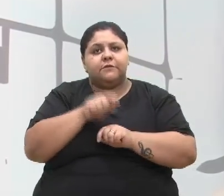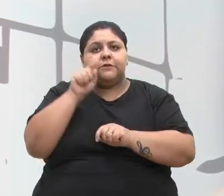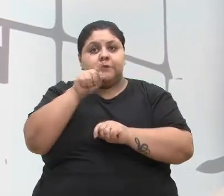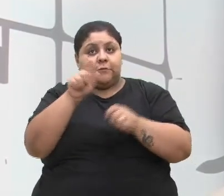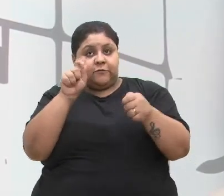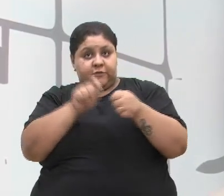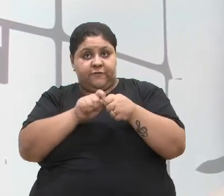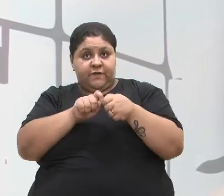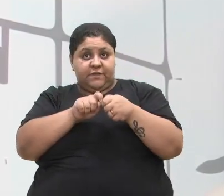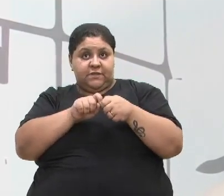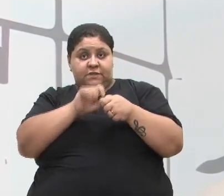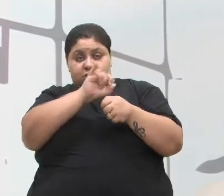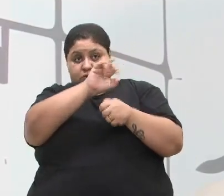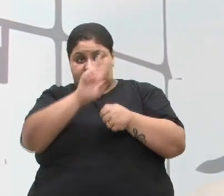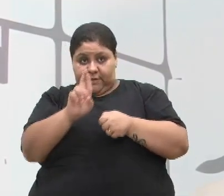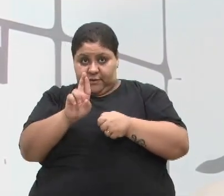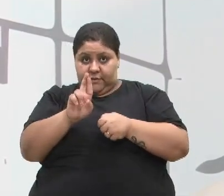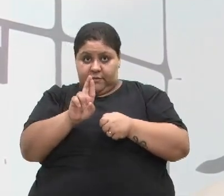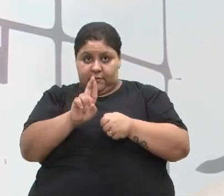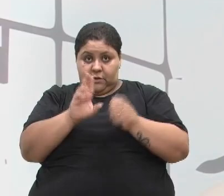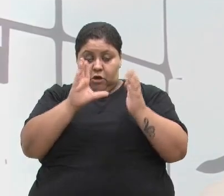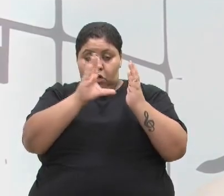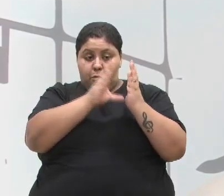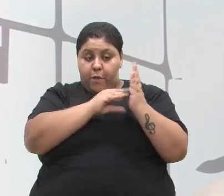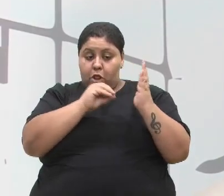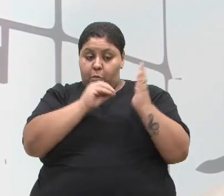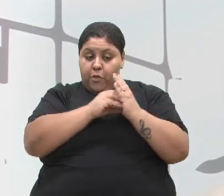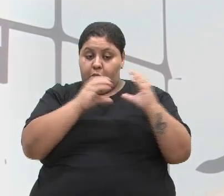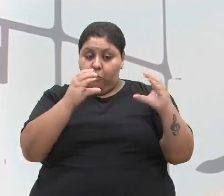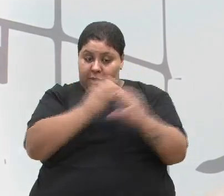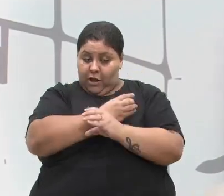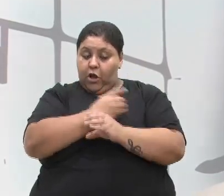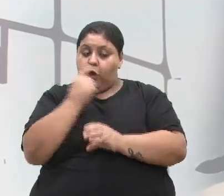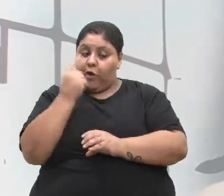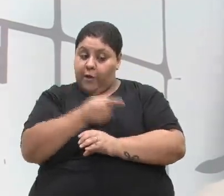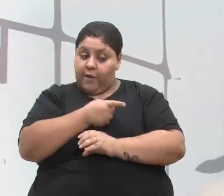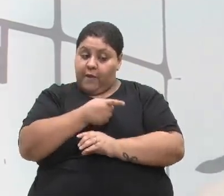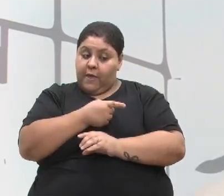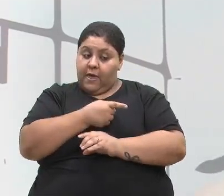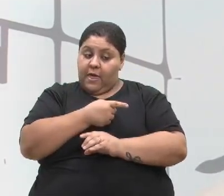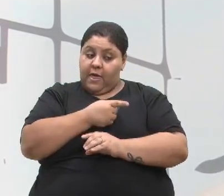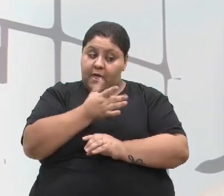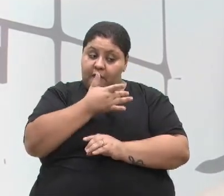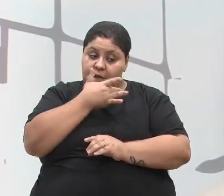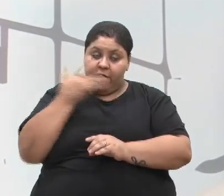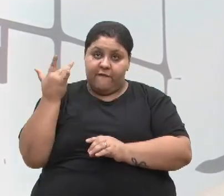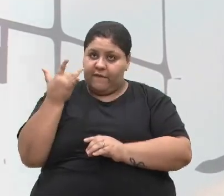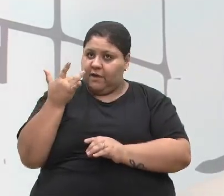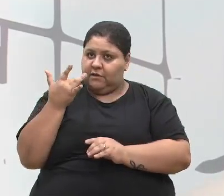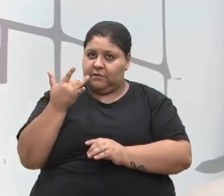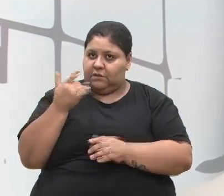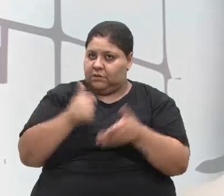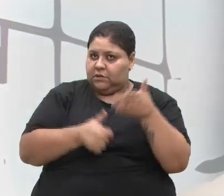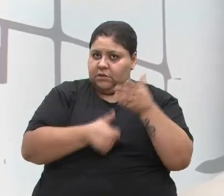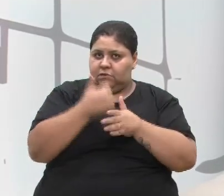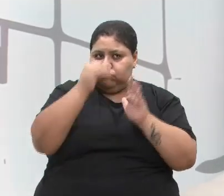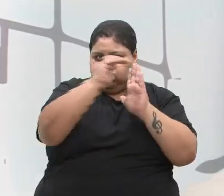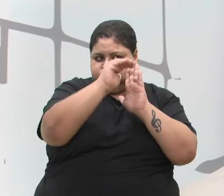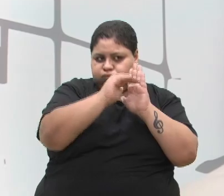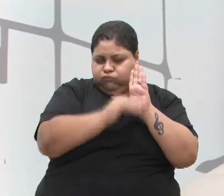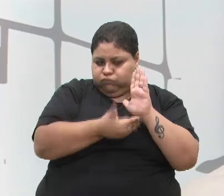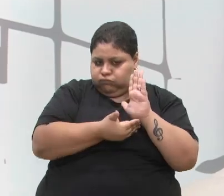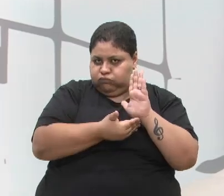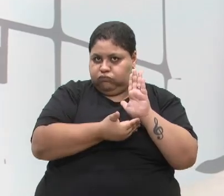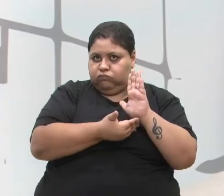sua declaração de imposto de renda pelo modo completo. Sendo pelo modo completo é muito fácil, é intuitivo, né, todo o programa. Então, quando chega